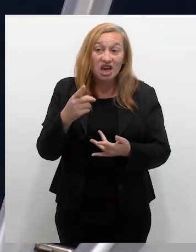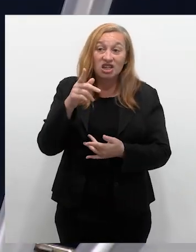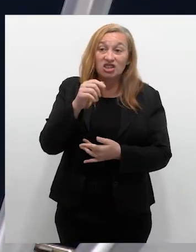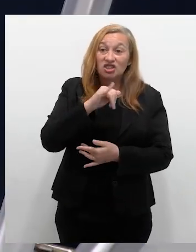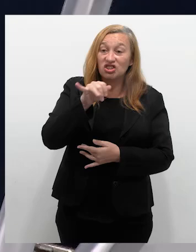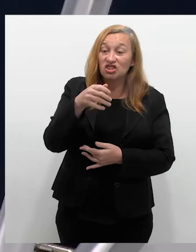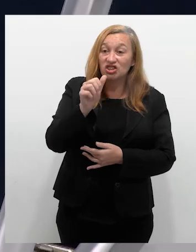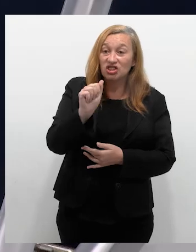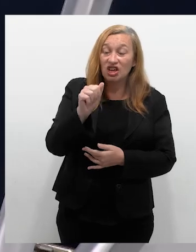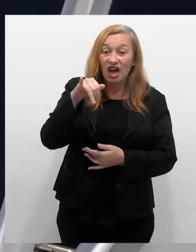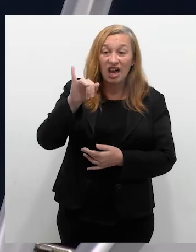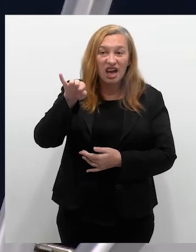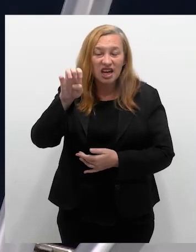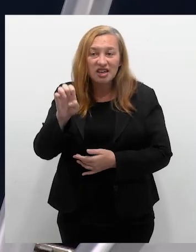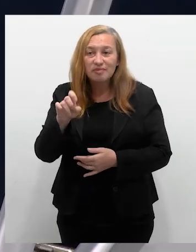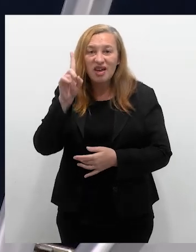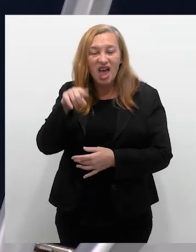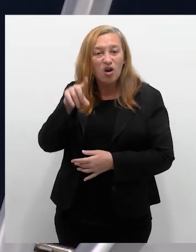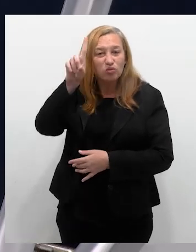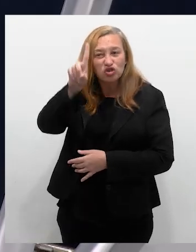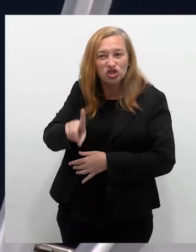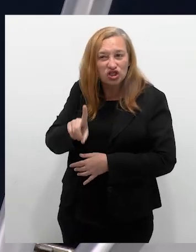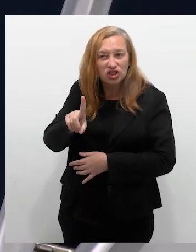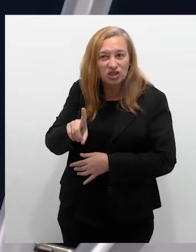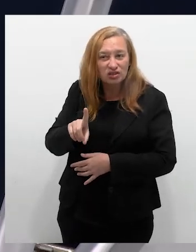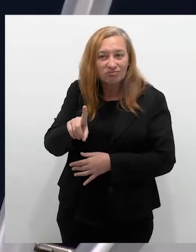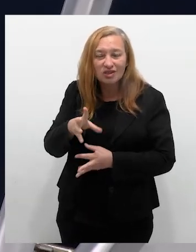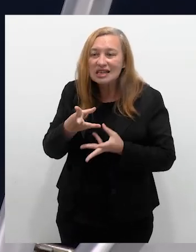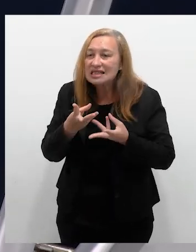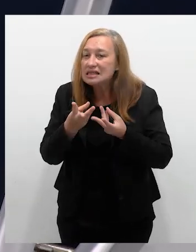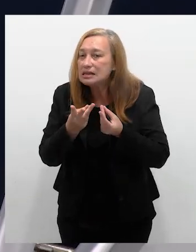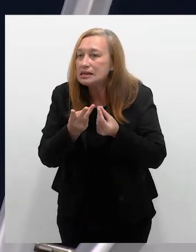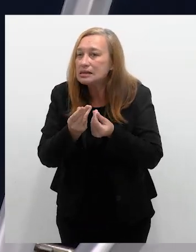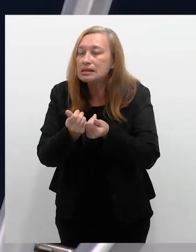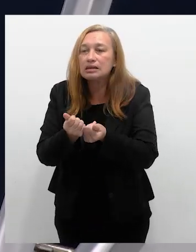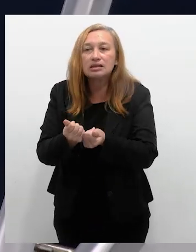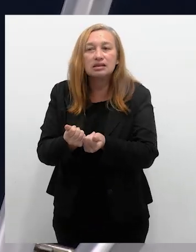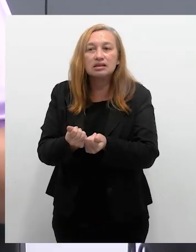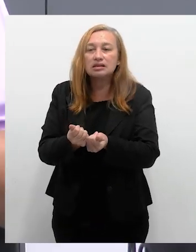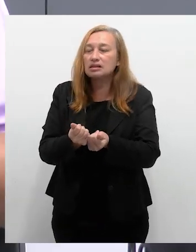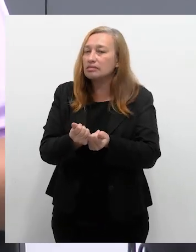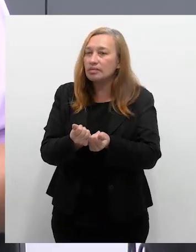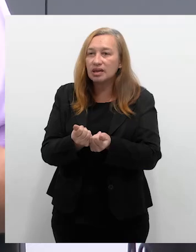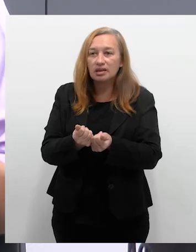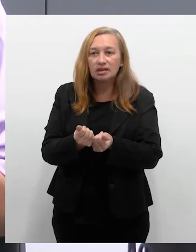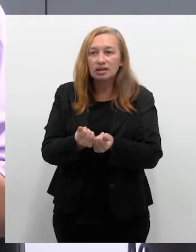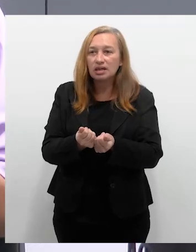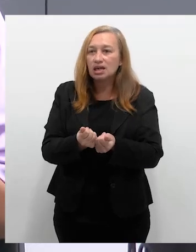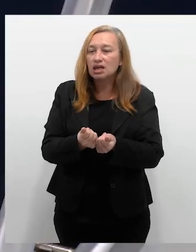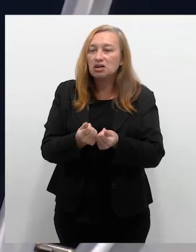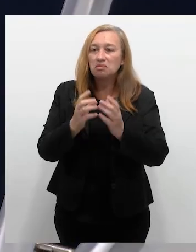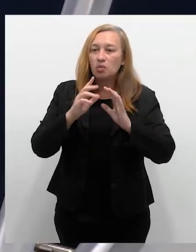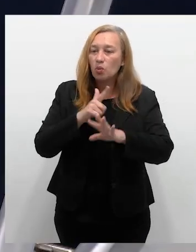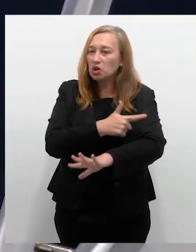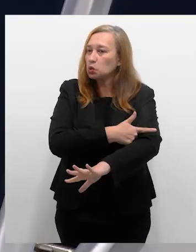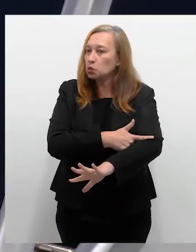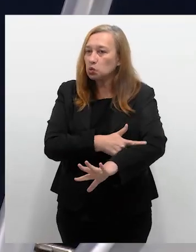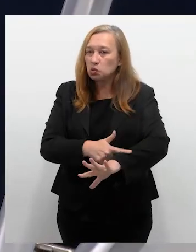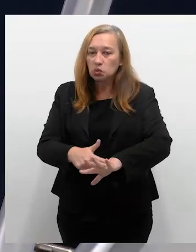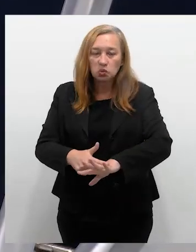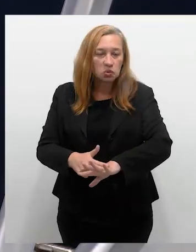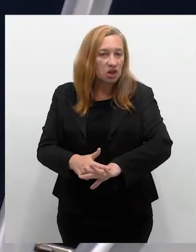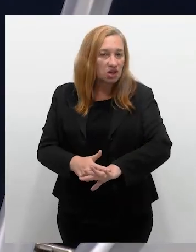Jaime... Como é que é? É um diretor de uma sensibilidade. Qual é a frequência que esse cara vibra?